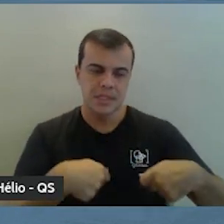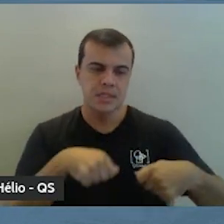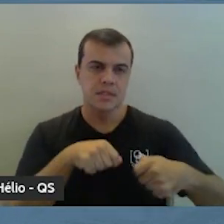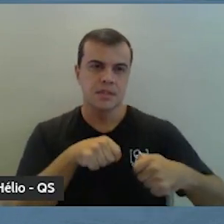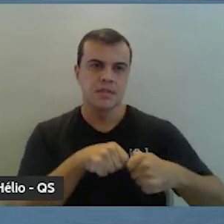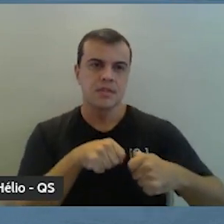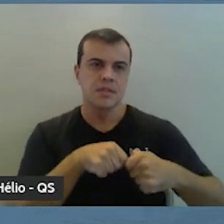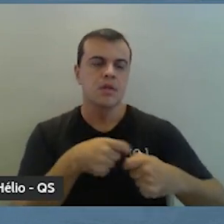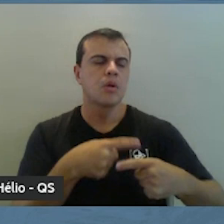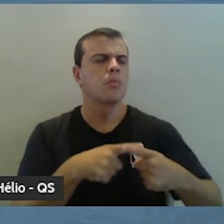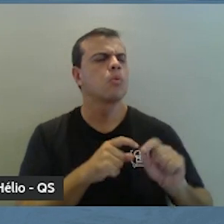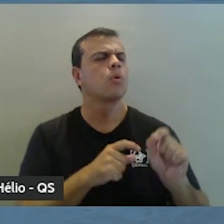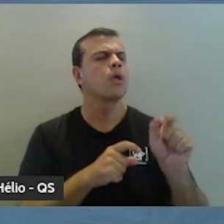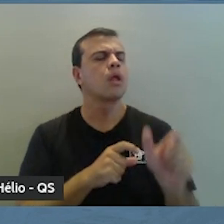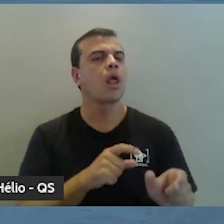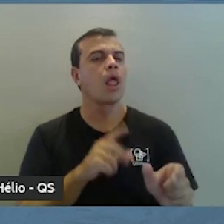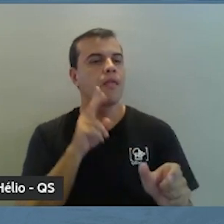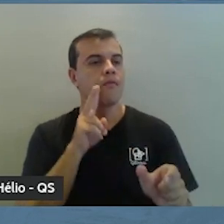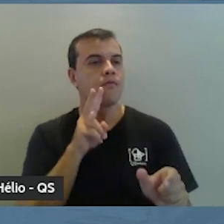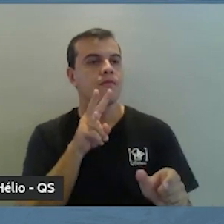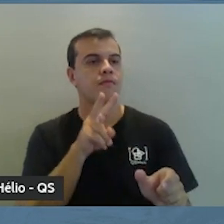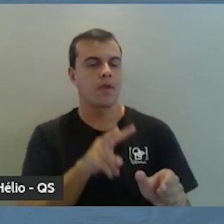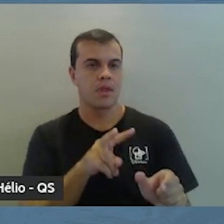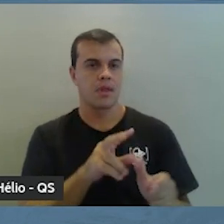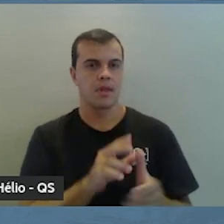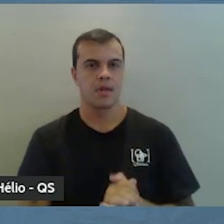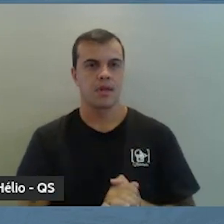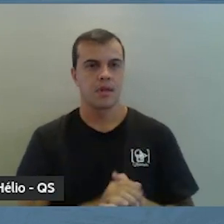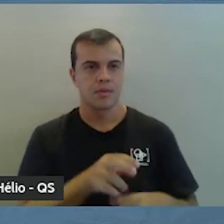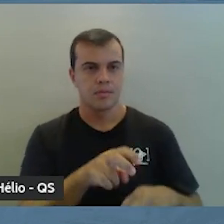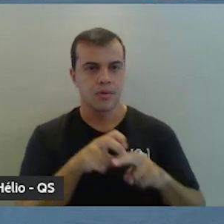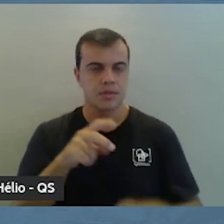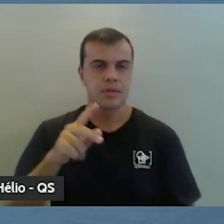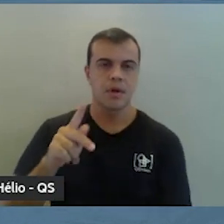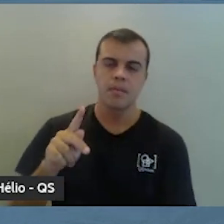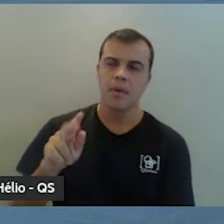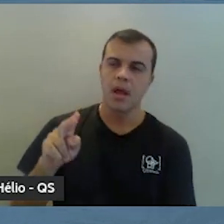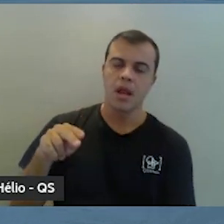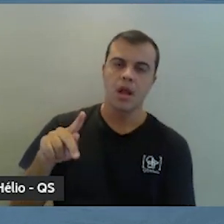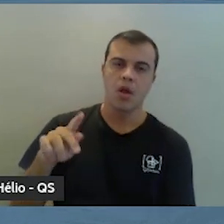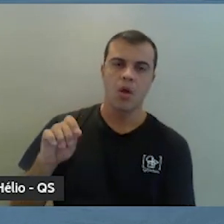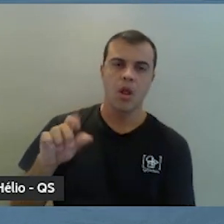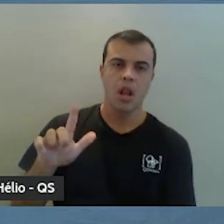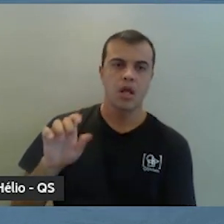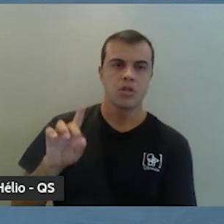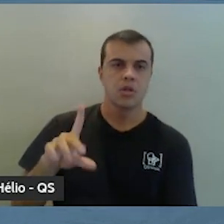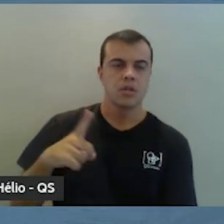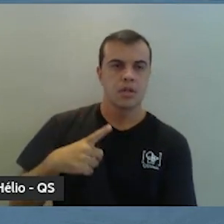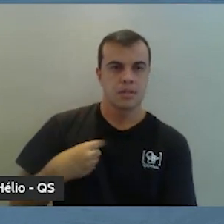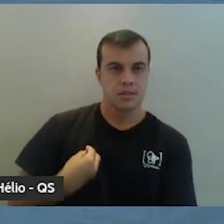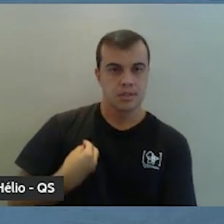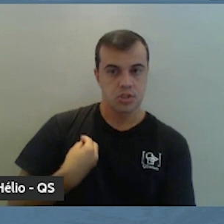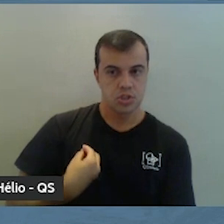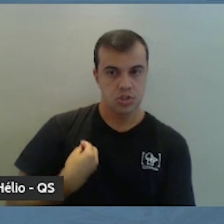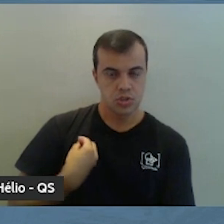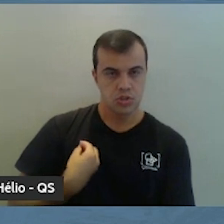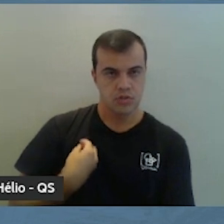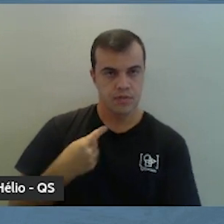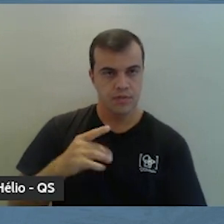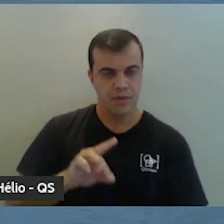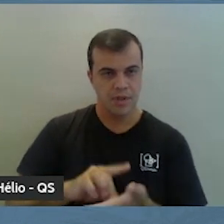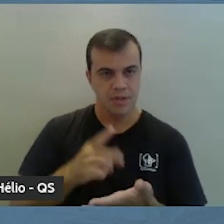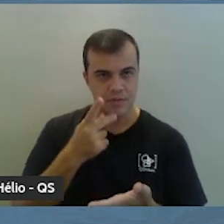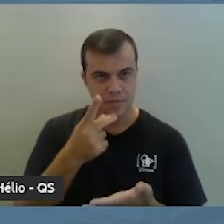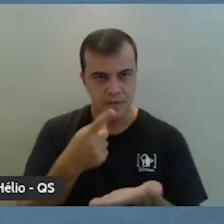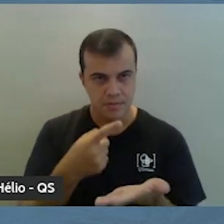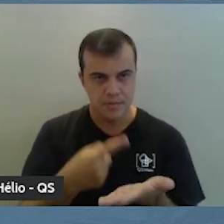por quem vê. Por isso o parangolé, ele só existe, que é a grande afirmação sobre